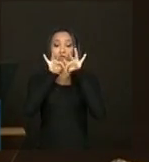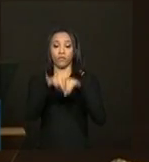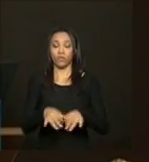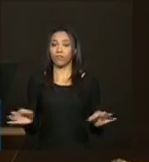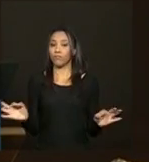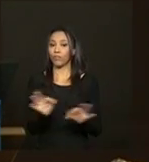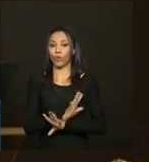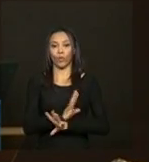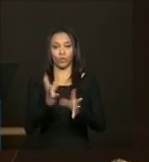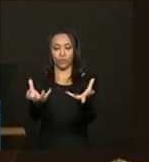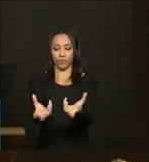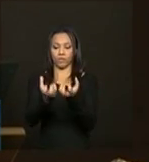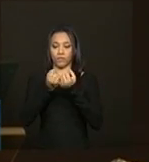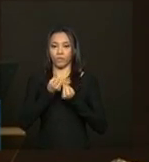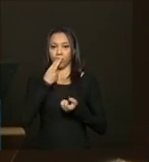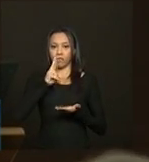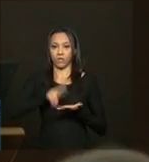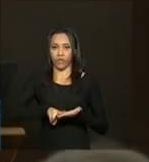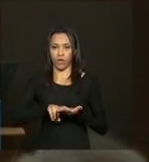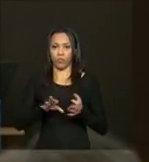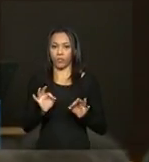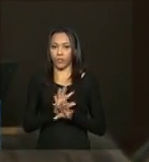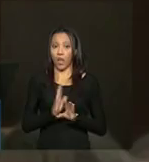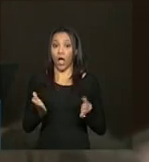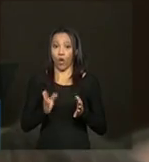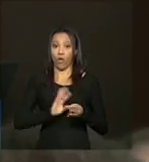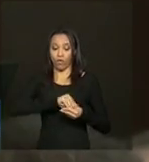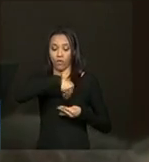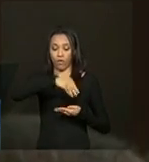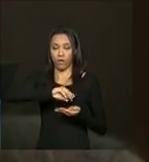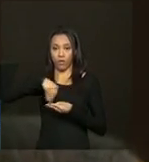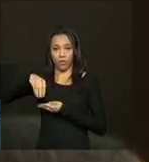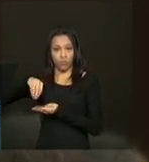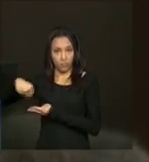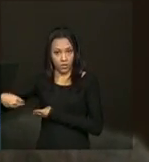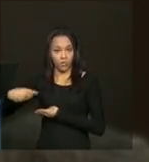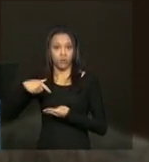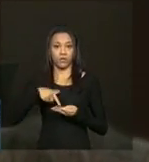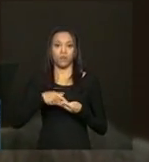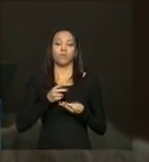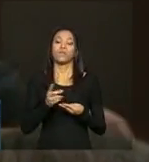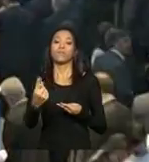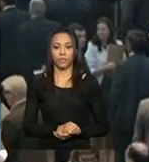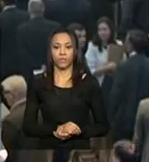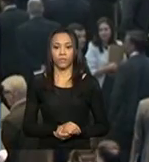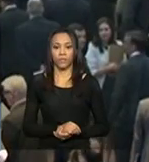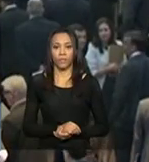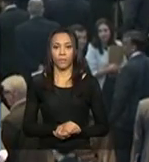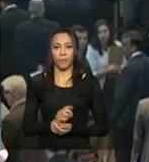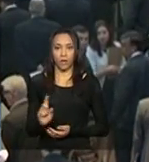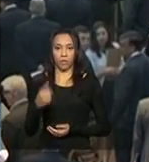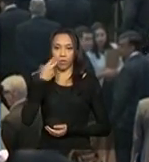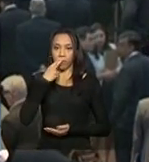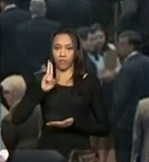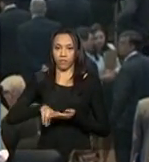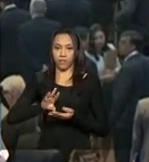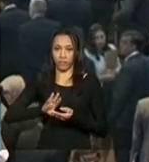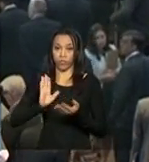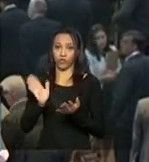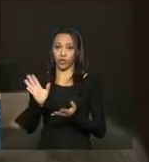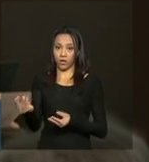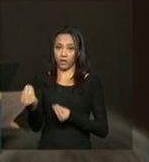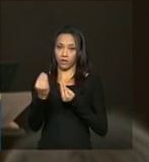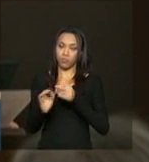de recebimento dos envelopes. Passarei a abrir os envelopes na sequência de entrega dos mesmos. Primeiro envelope, envelope entregue